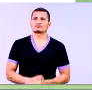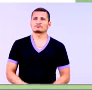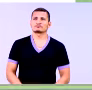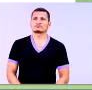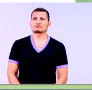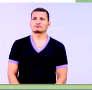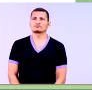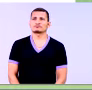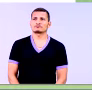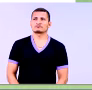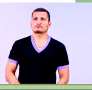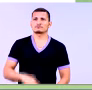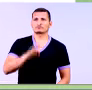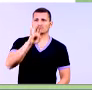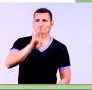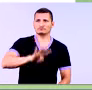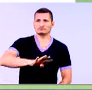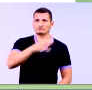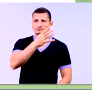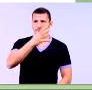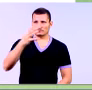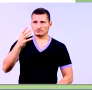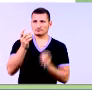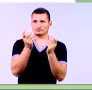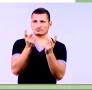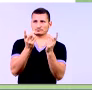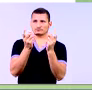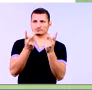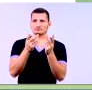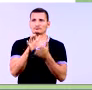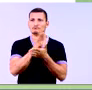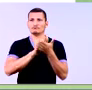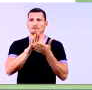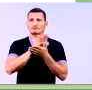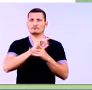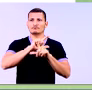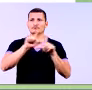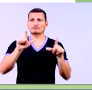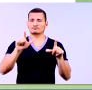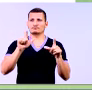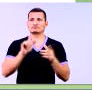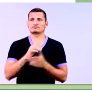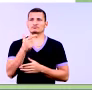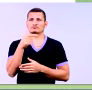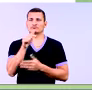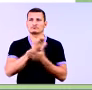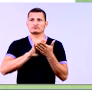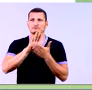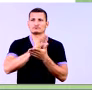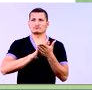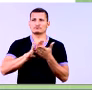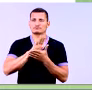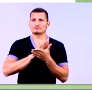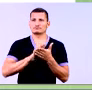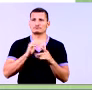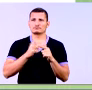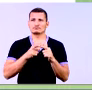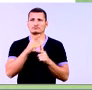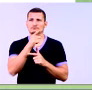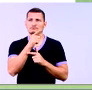temos aqui uma tabela de venda que está sem valores no presente momento. Né? Nós não temos nada aqui, porque ainda não